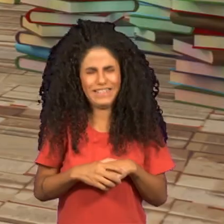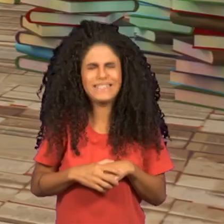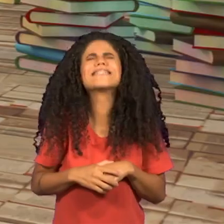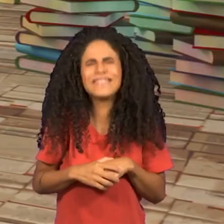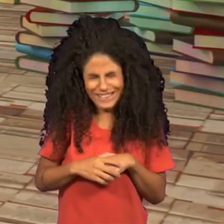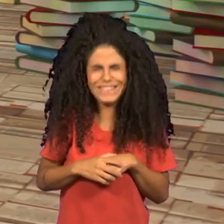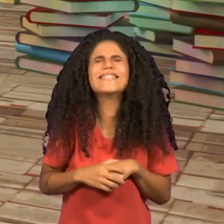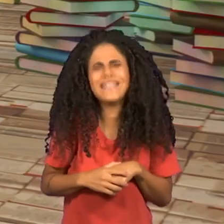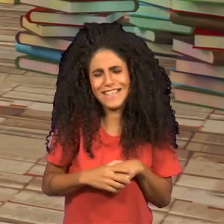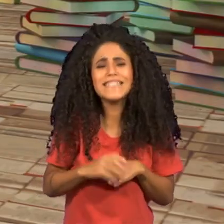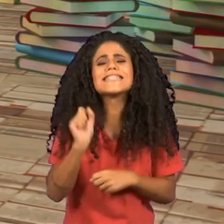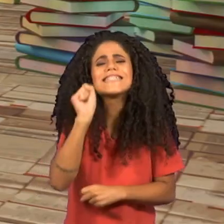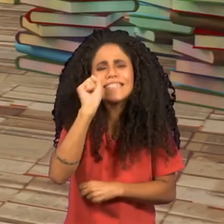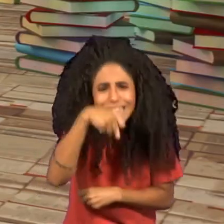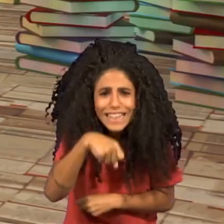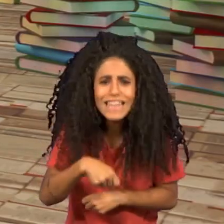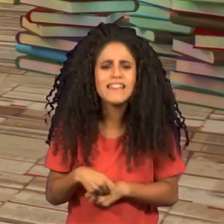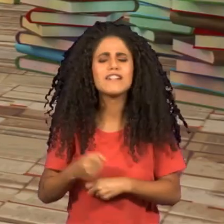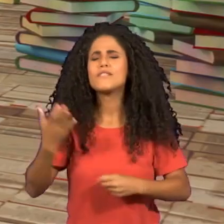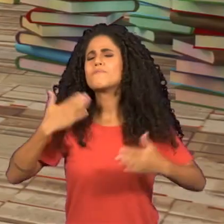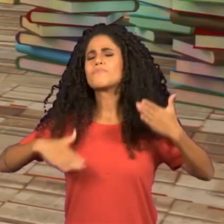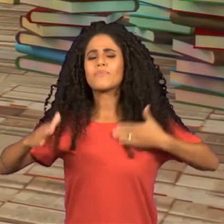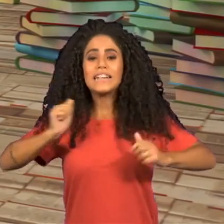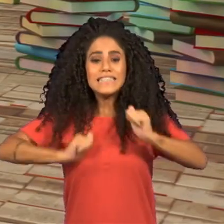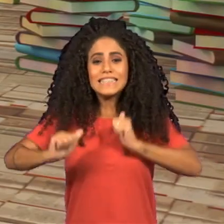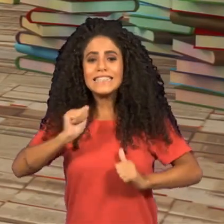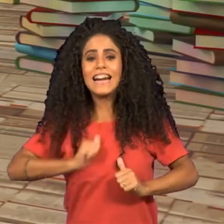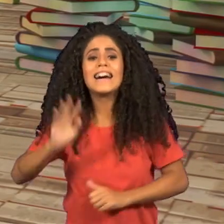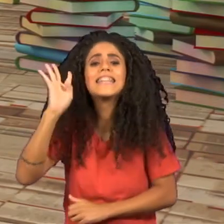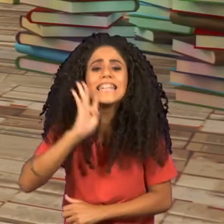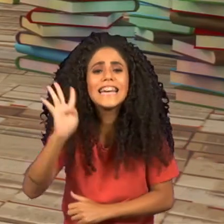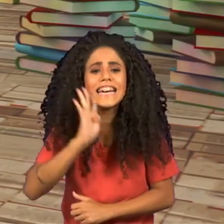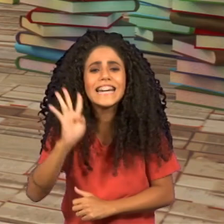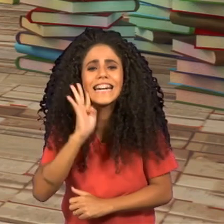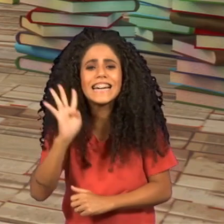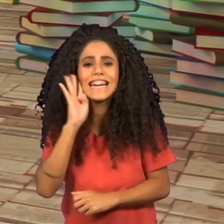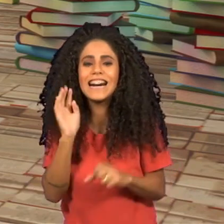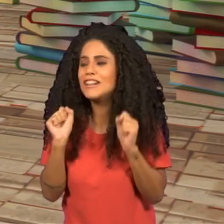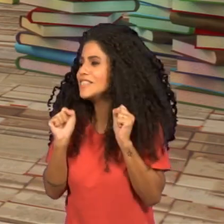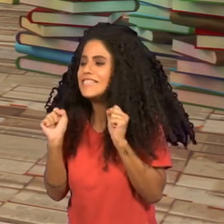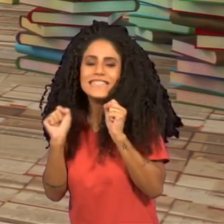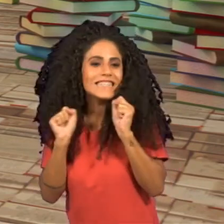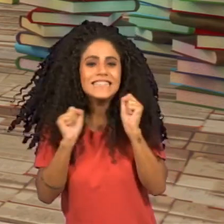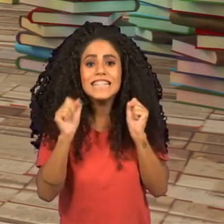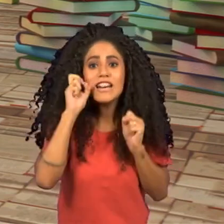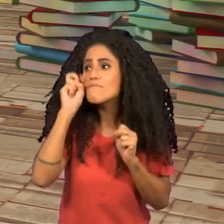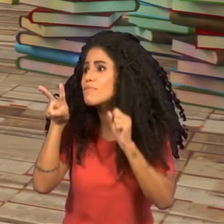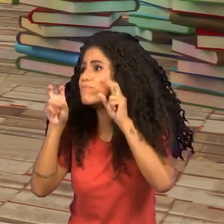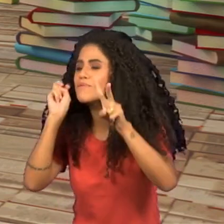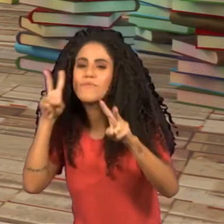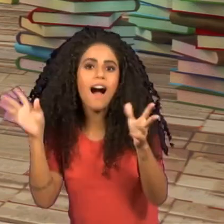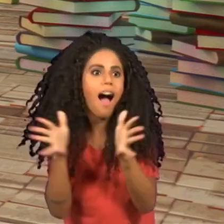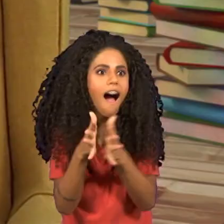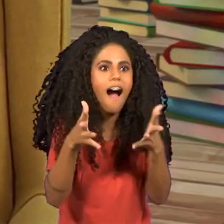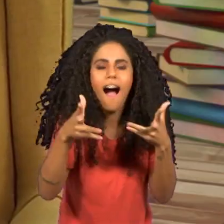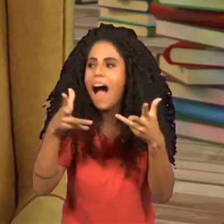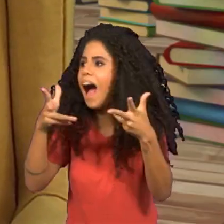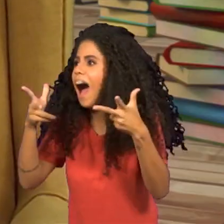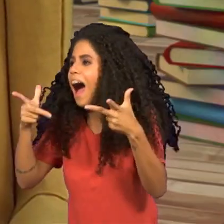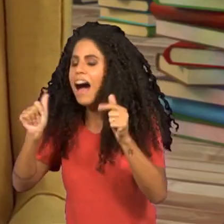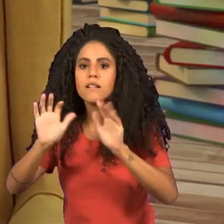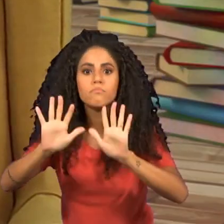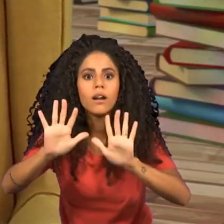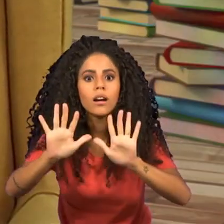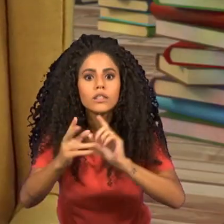eu me diverti muito foi muito legal eu vi muitas coisas mas tiveram